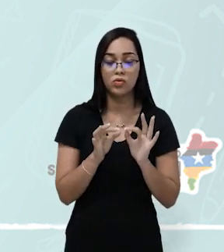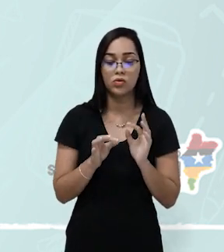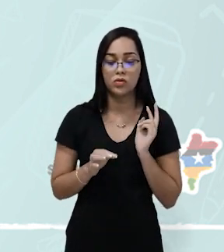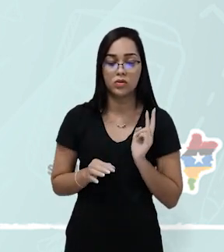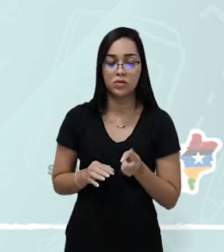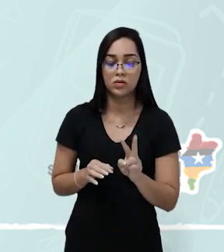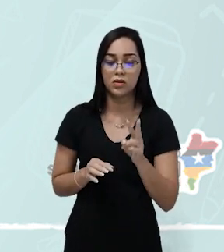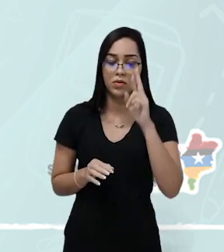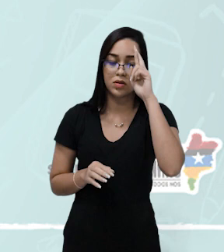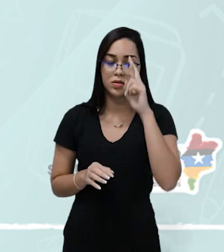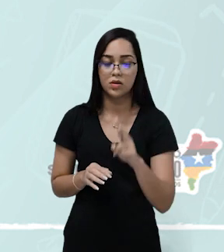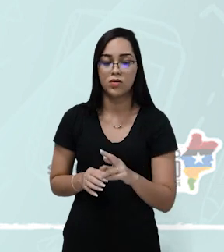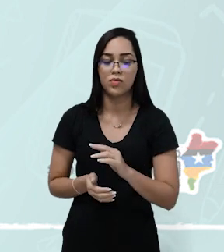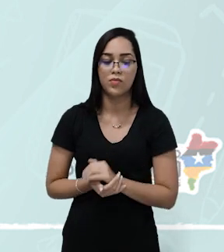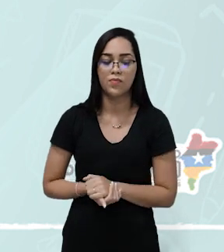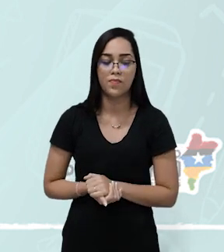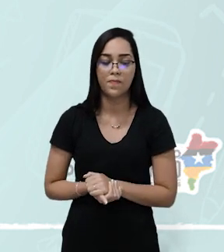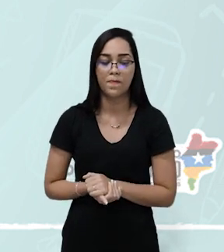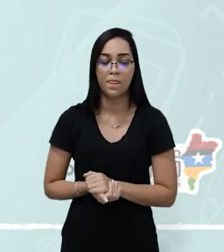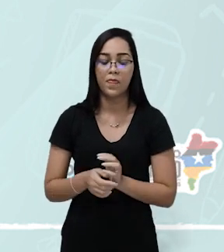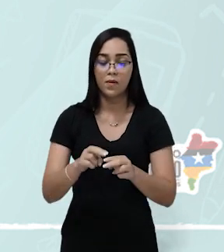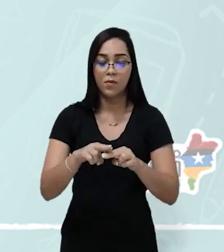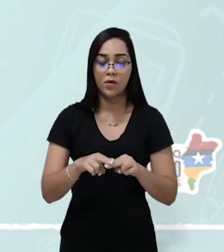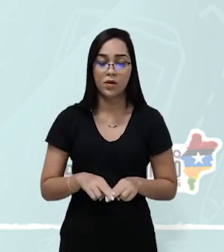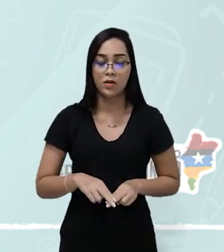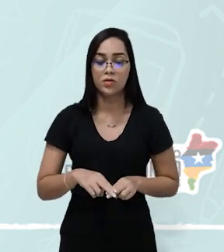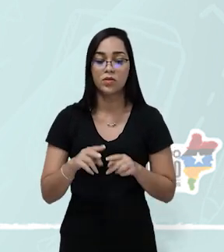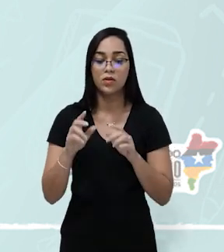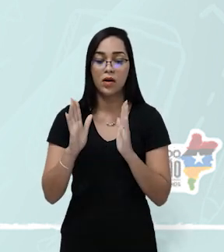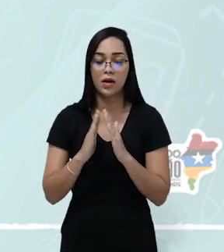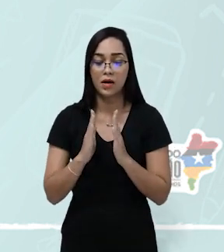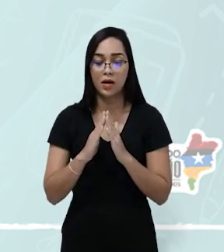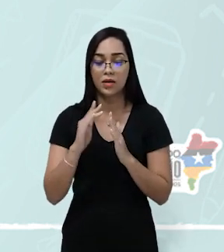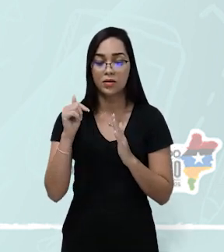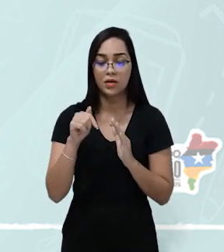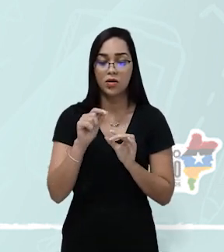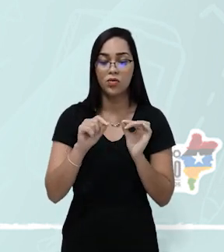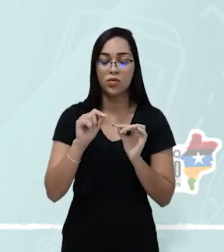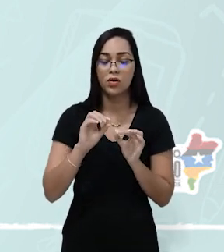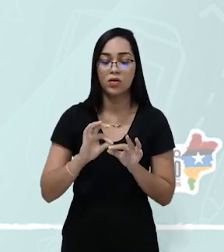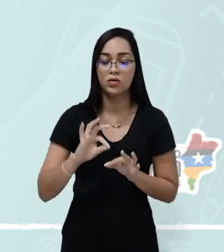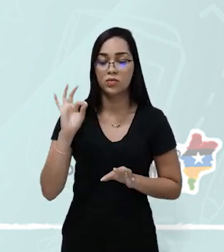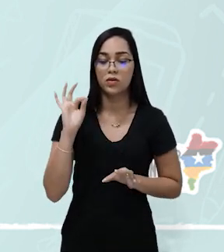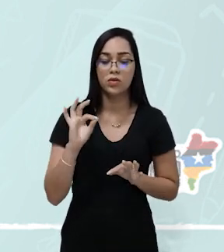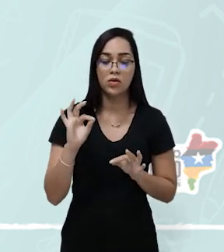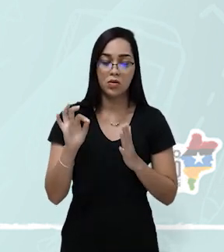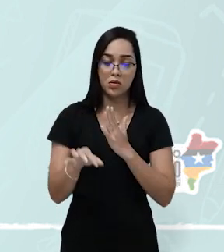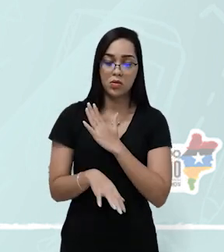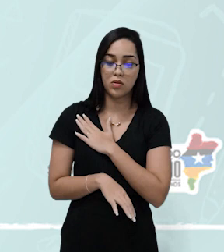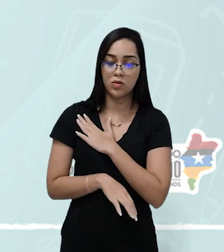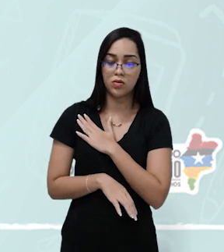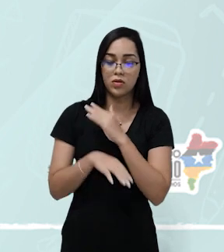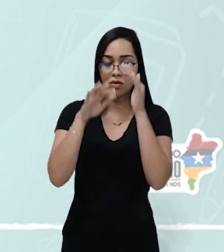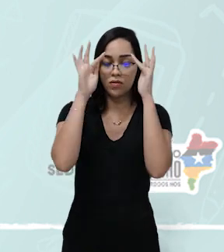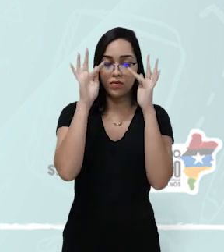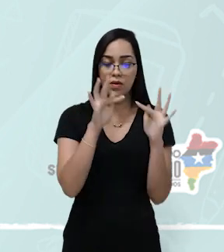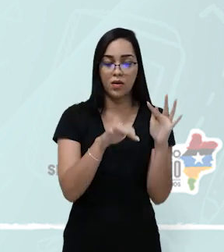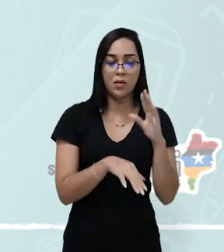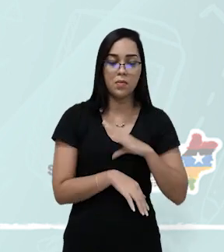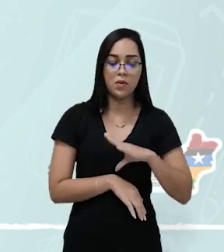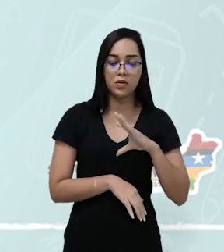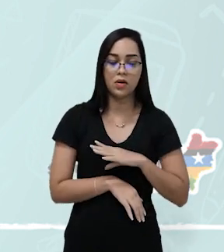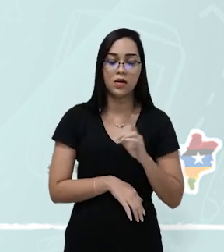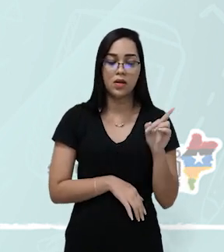eterna ao seu senhor. Assim, o clima na propriedade é de um espírito patriótico